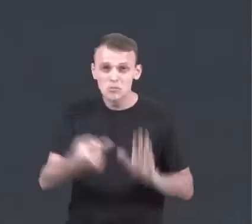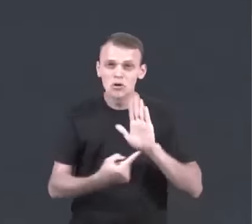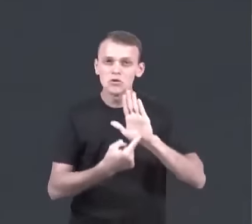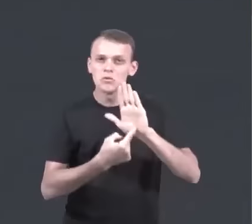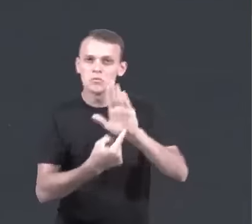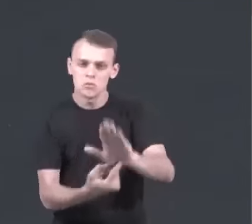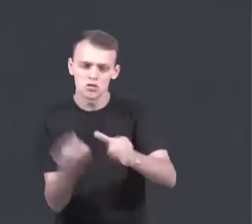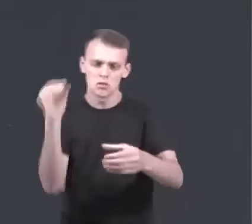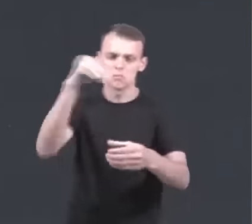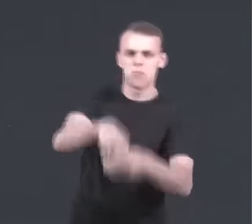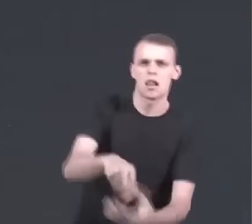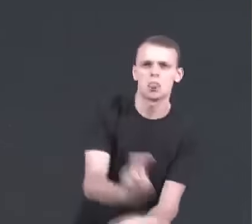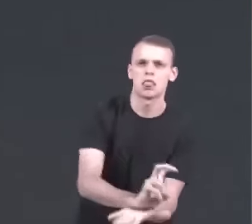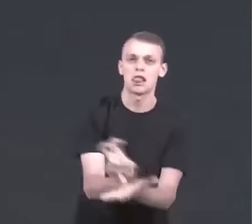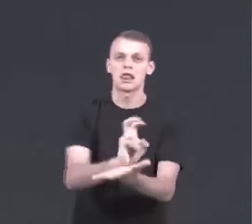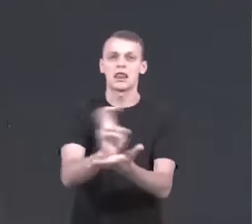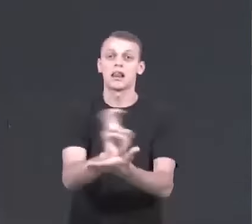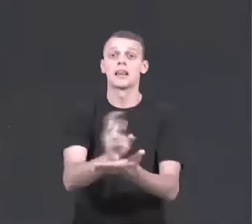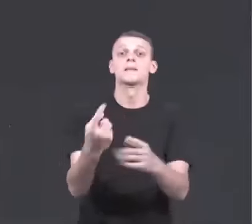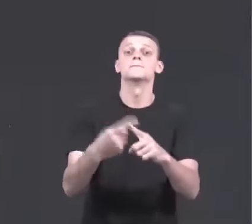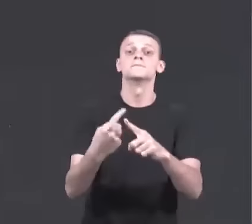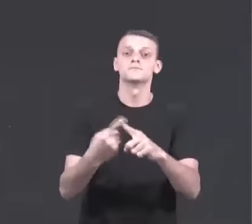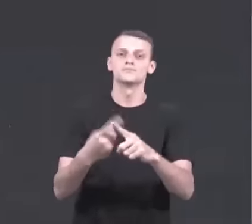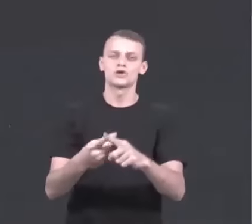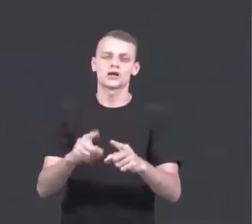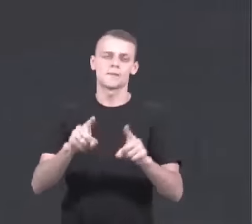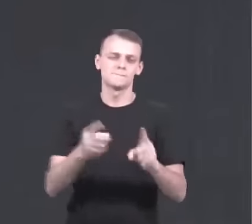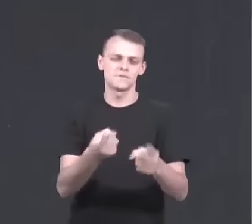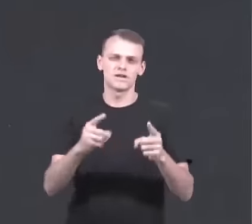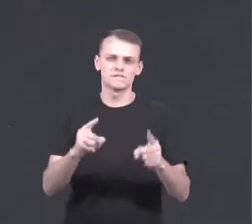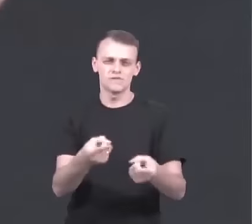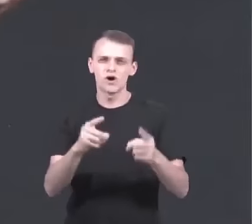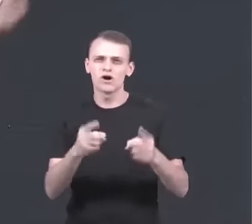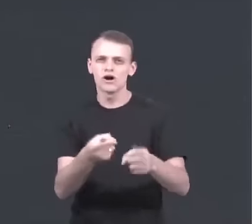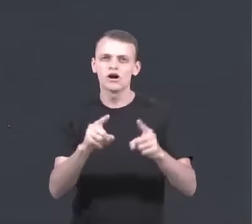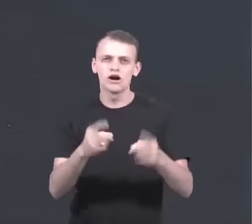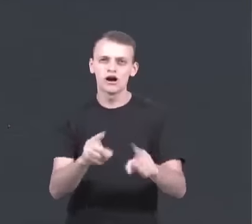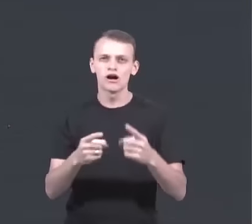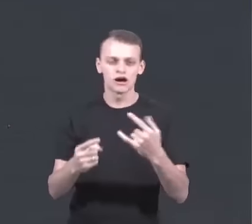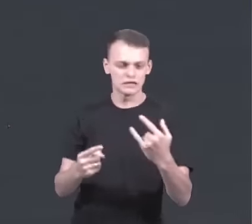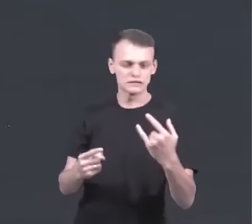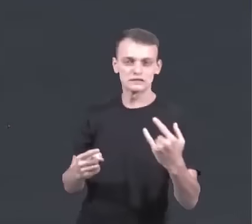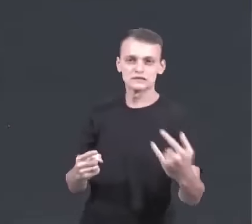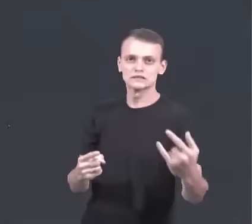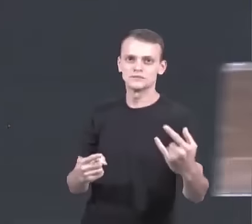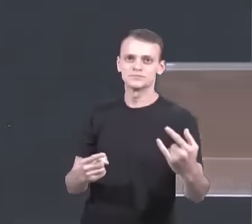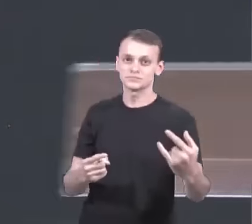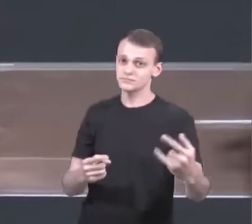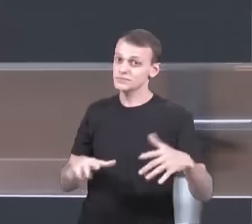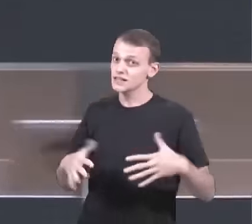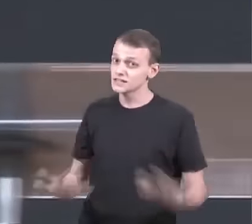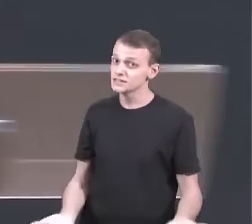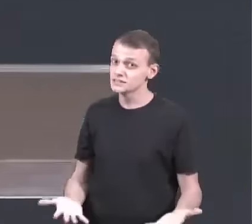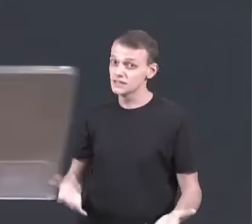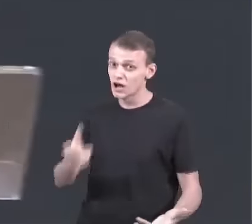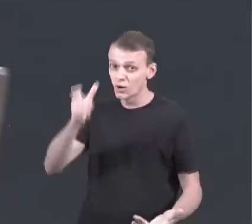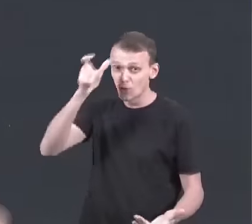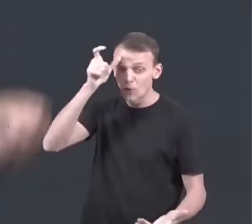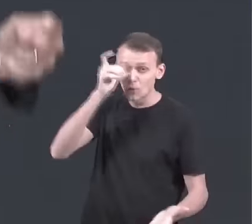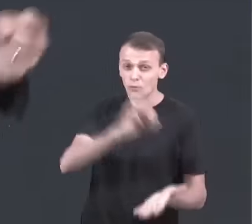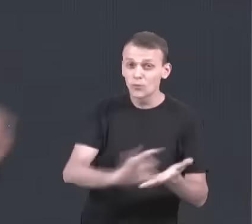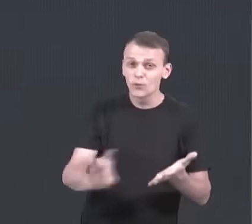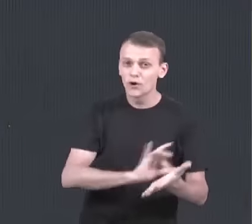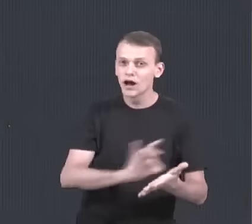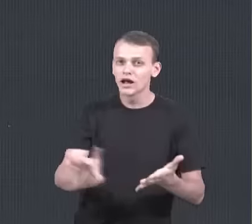manifesta-se em alguém, é porque ele foi provocado, é porque ele não pode permanecer mais escondido. Então, se o inimigo está se